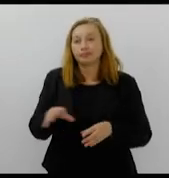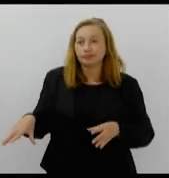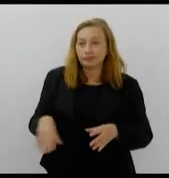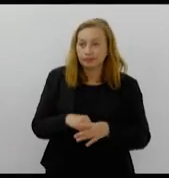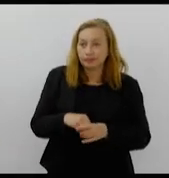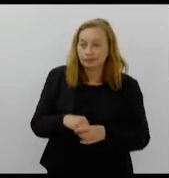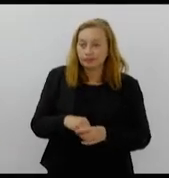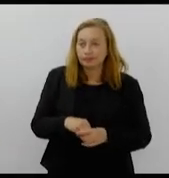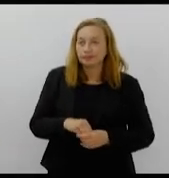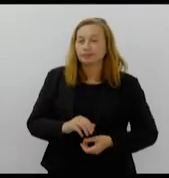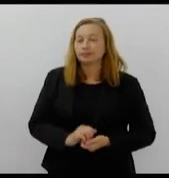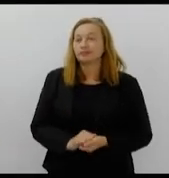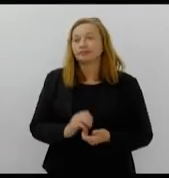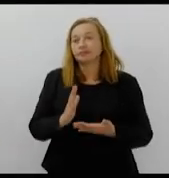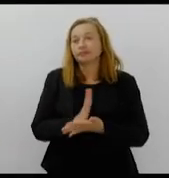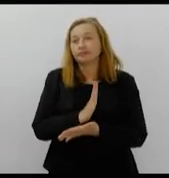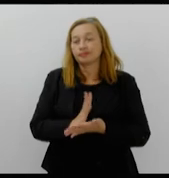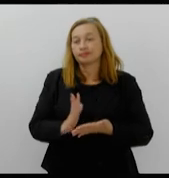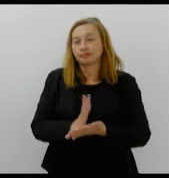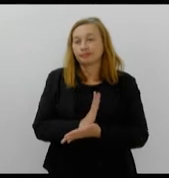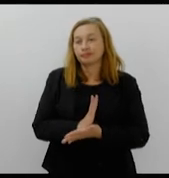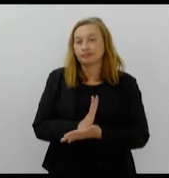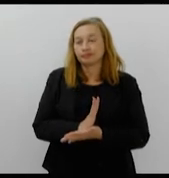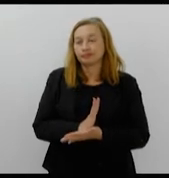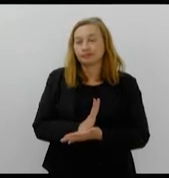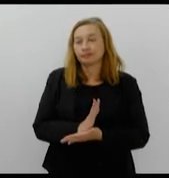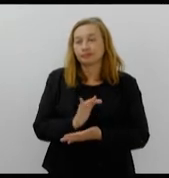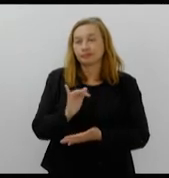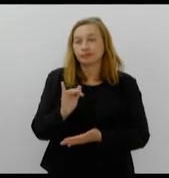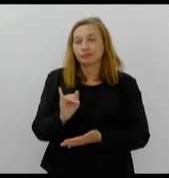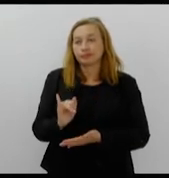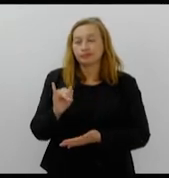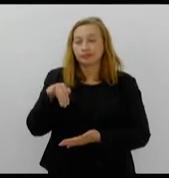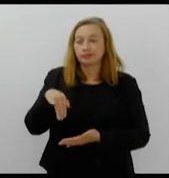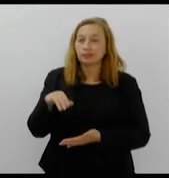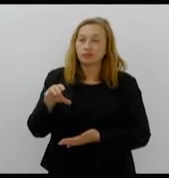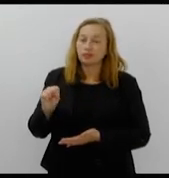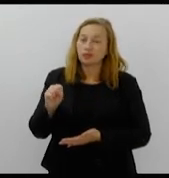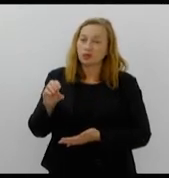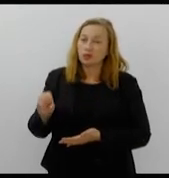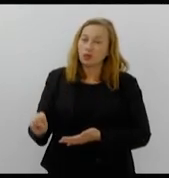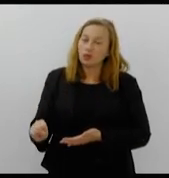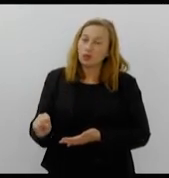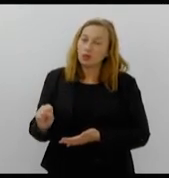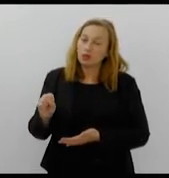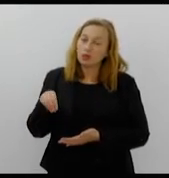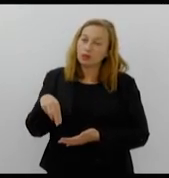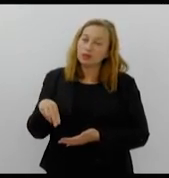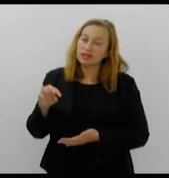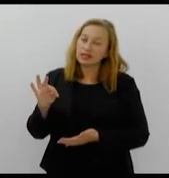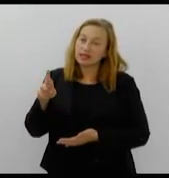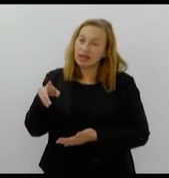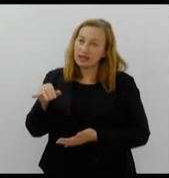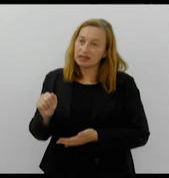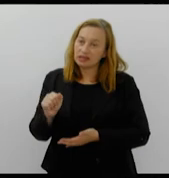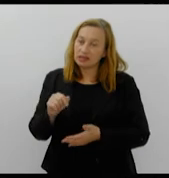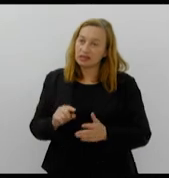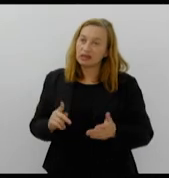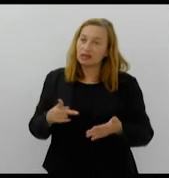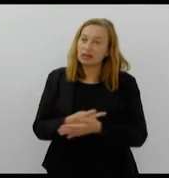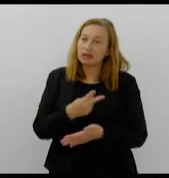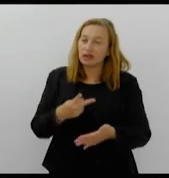que, havendo alguma inconsistência ou incongruência ou adulteração de registro,